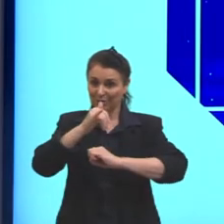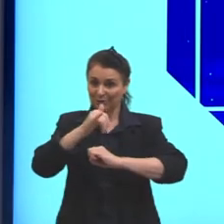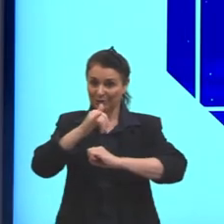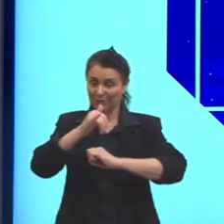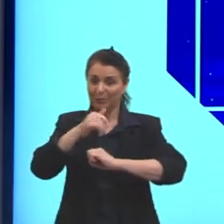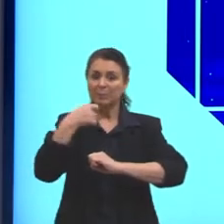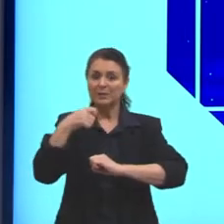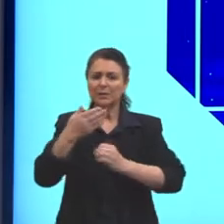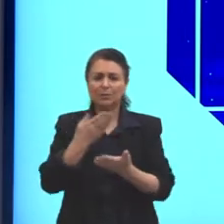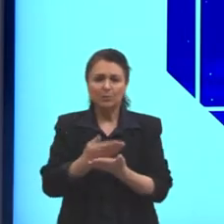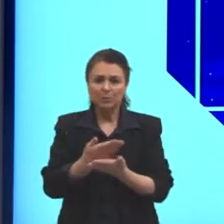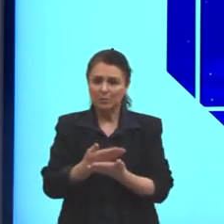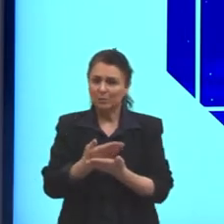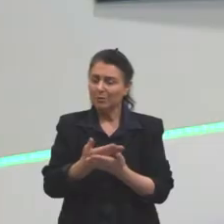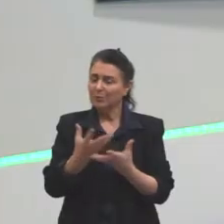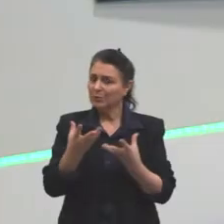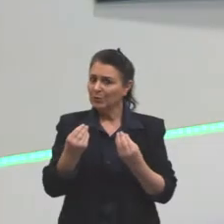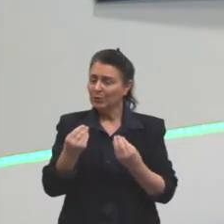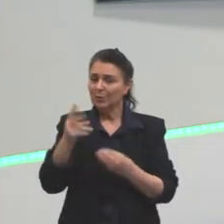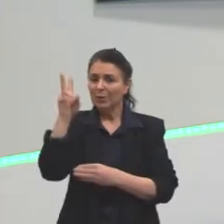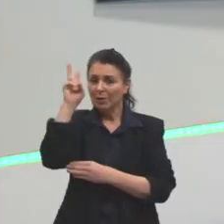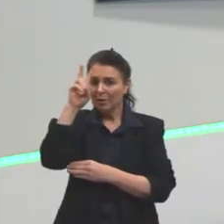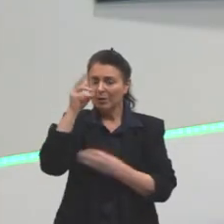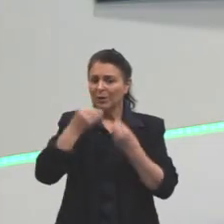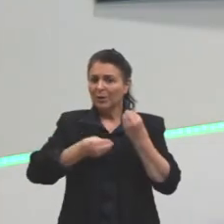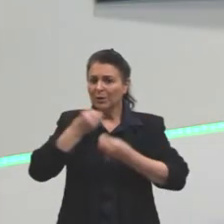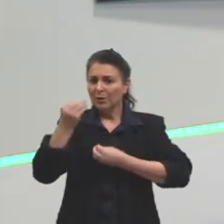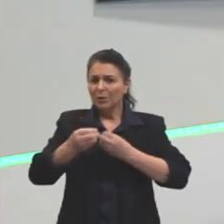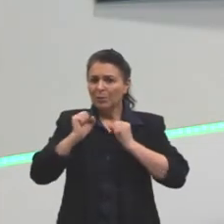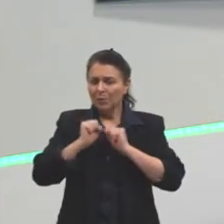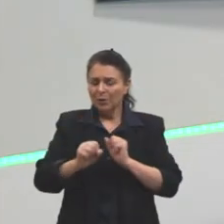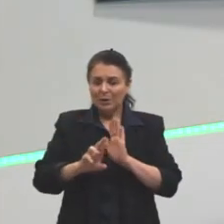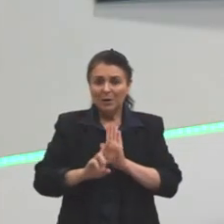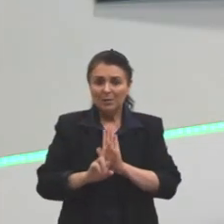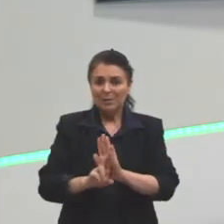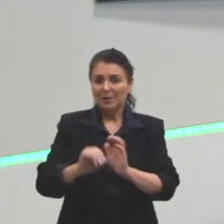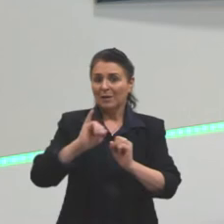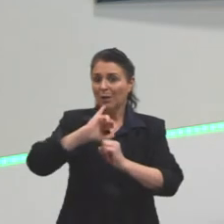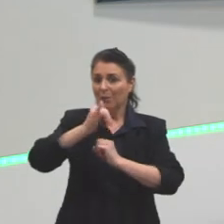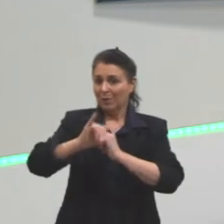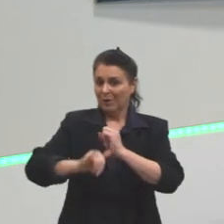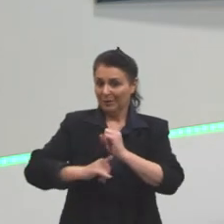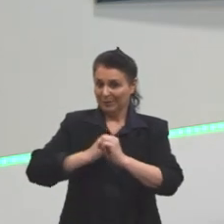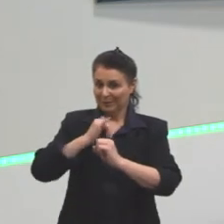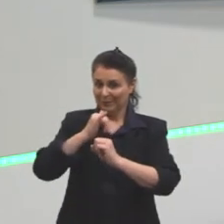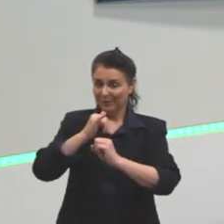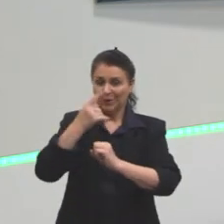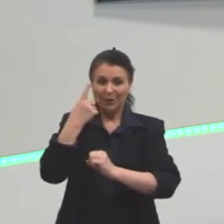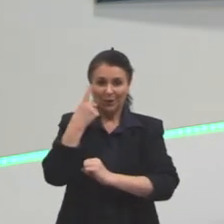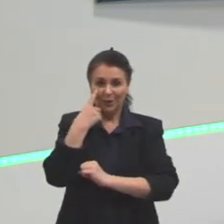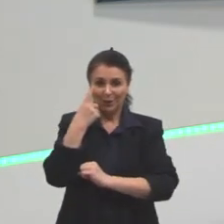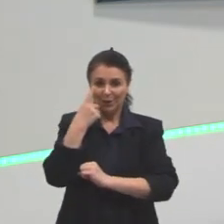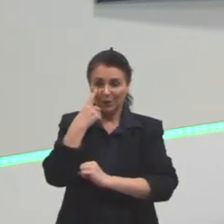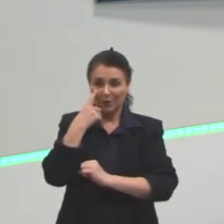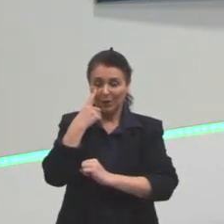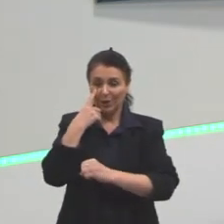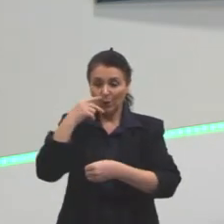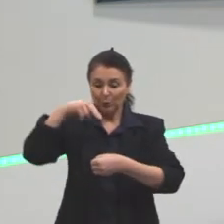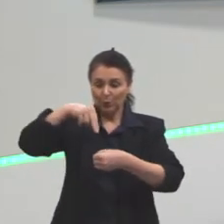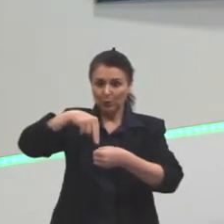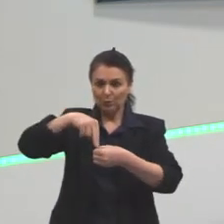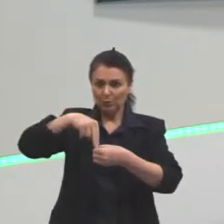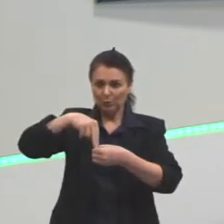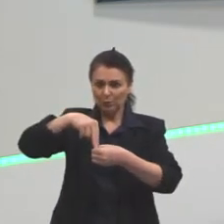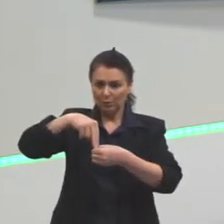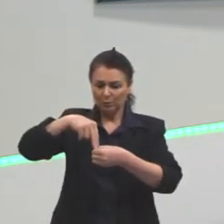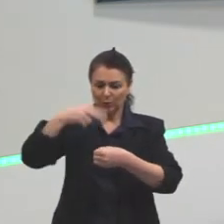estudar muito né lembrar muito como que a gente pode representar o átomo de várias formas aqui ó vejam que o núcleo eu não